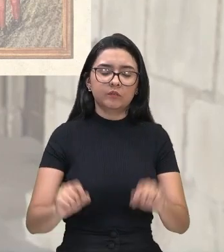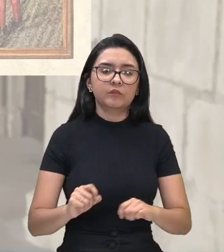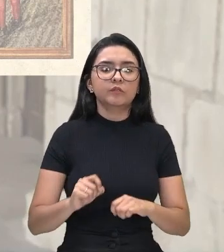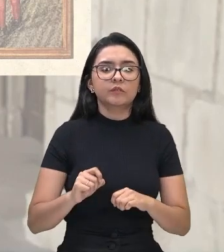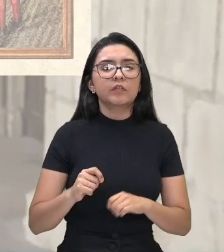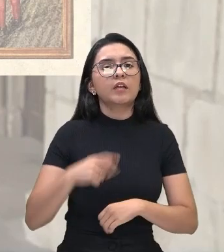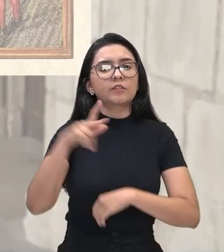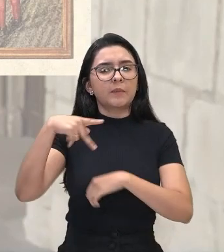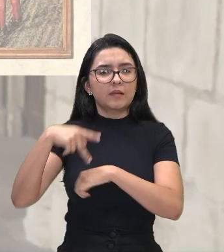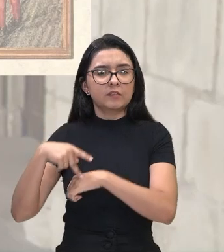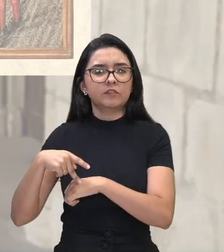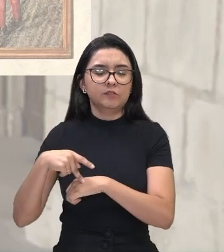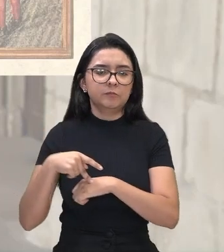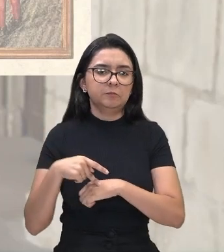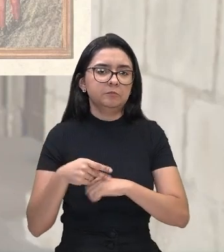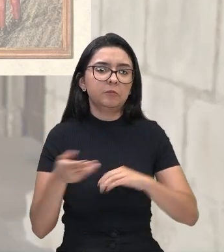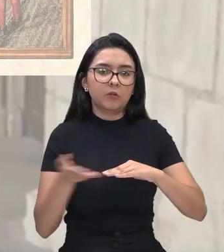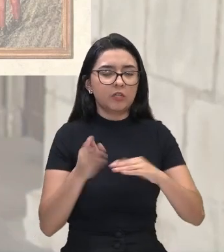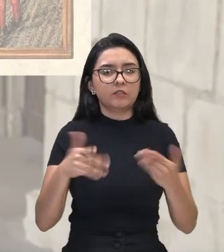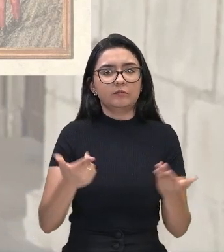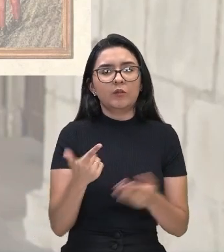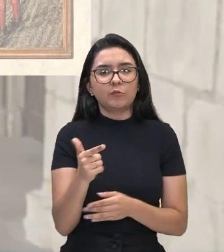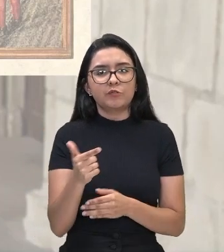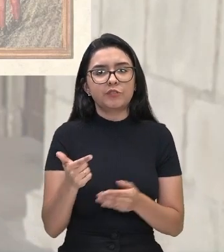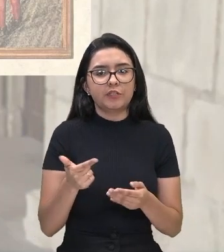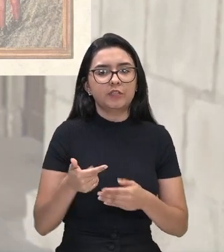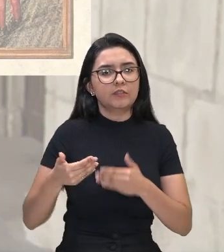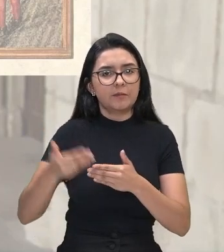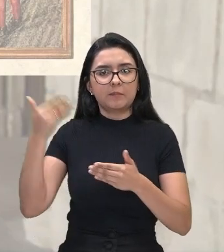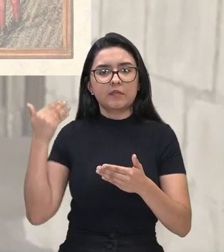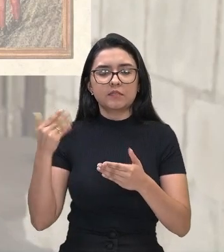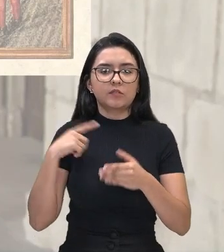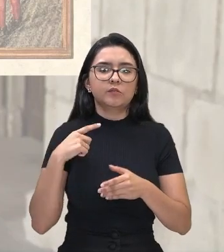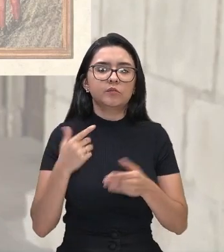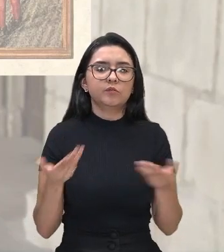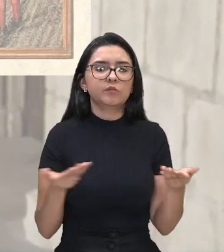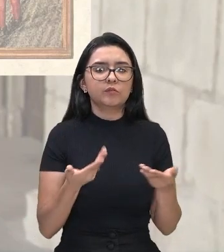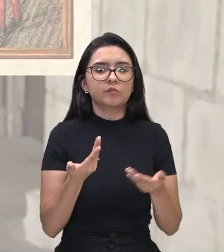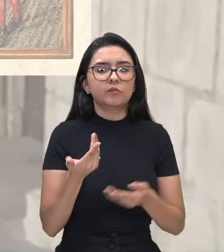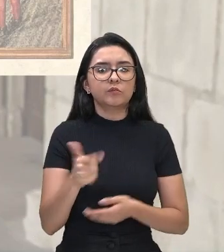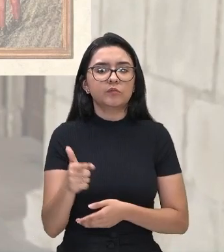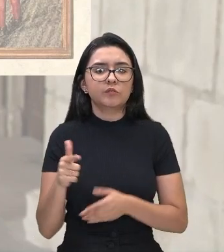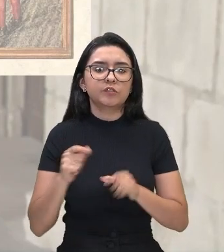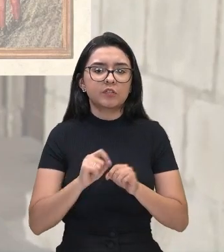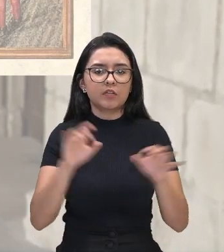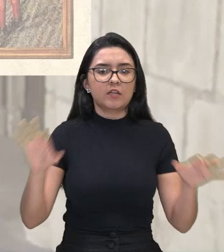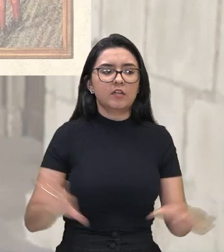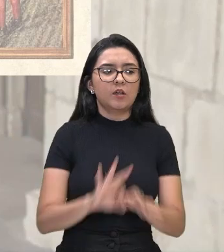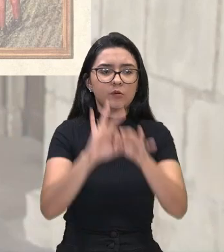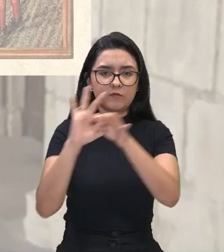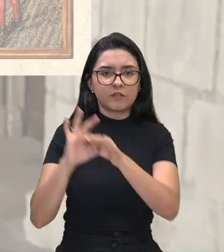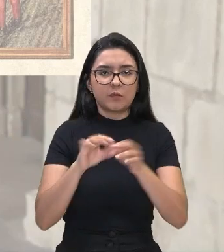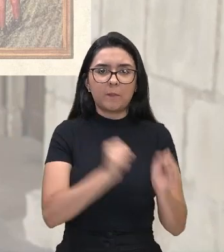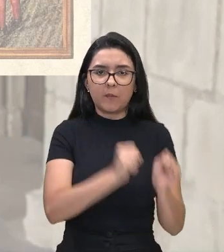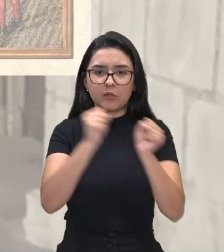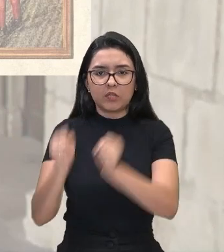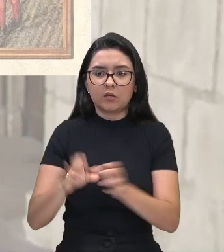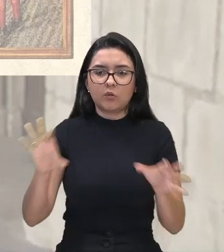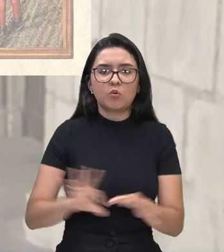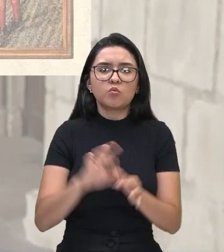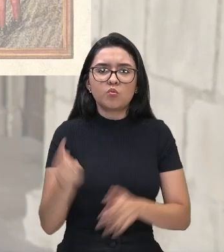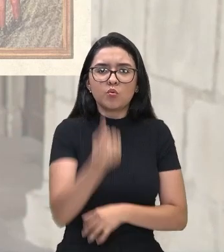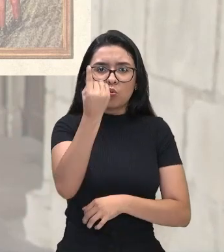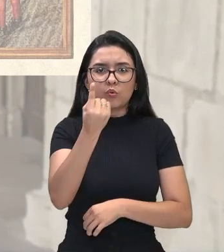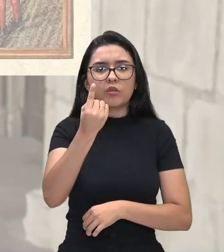tá, gente? Não existia naquele momento essa divisão, ou melhor, essa unificação do poder nas mãos de um